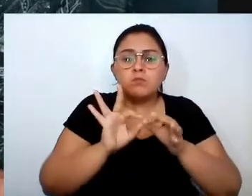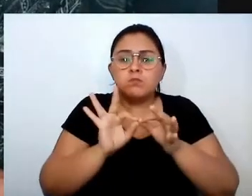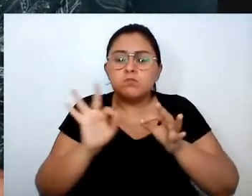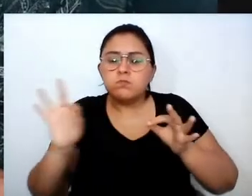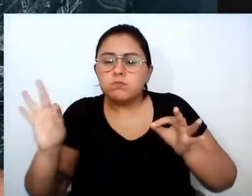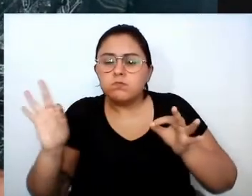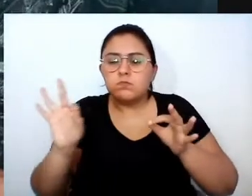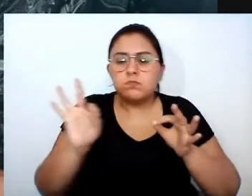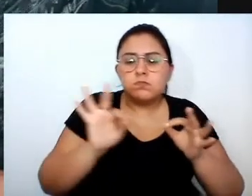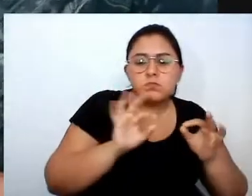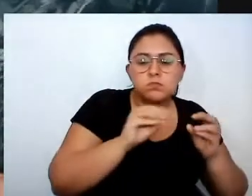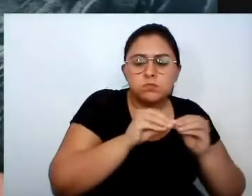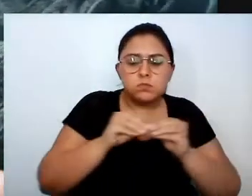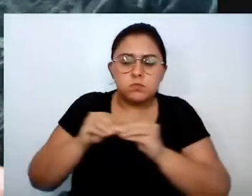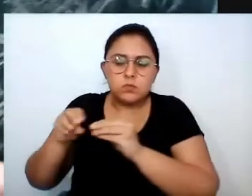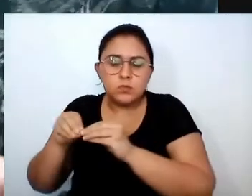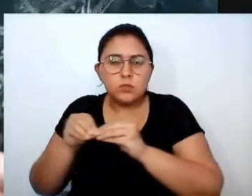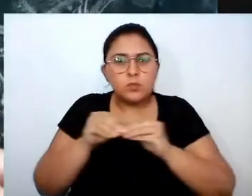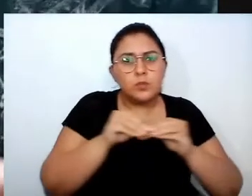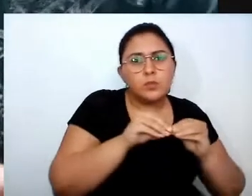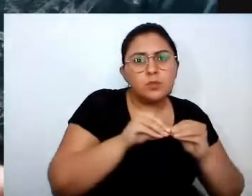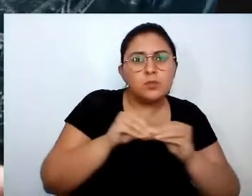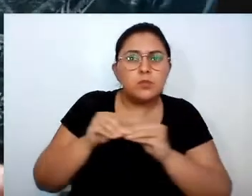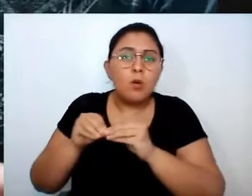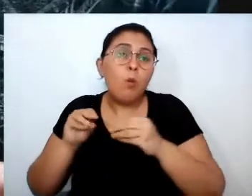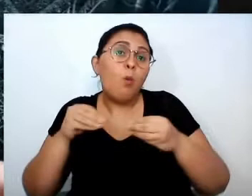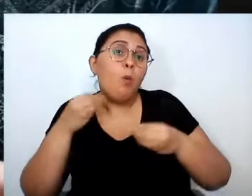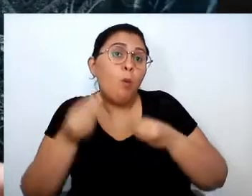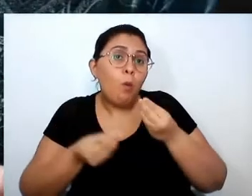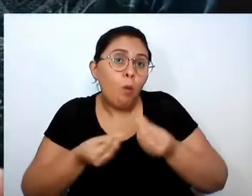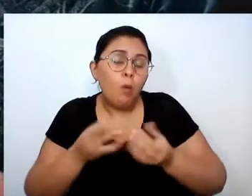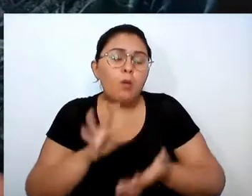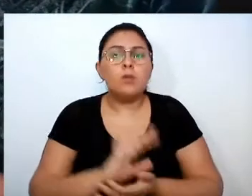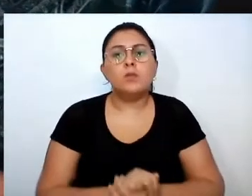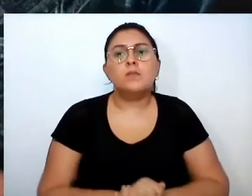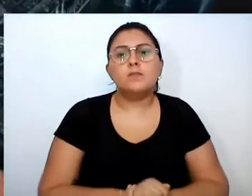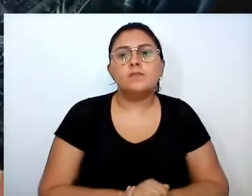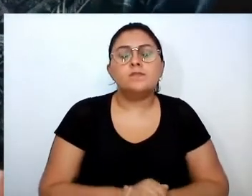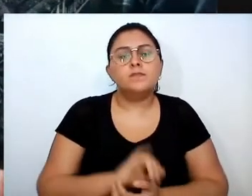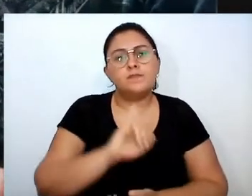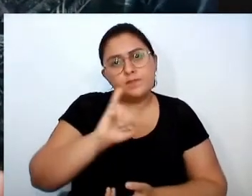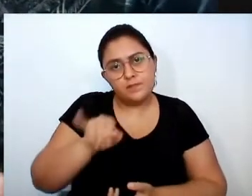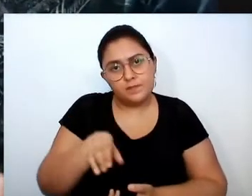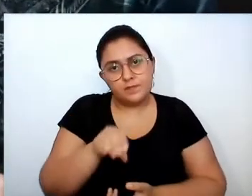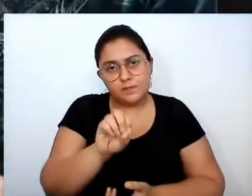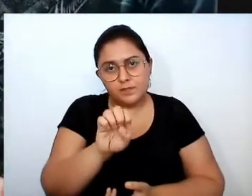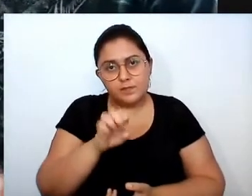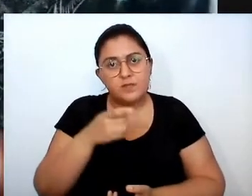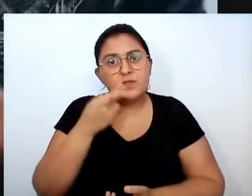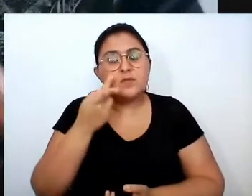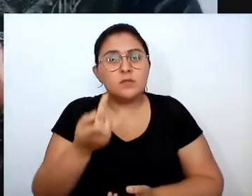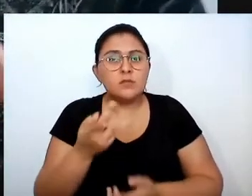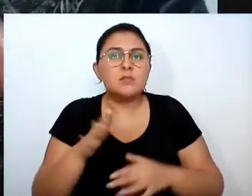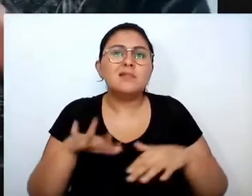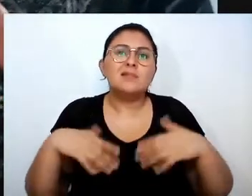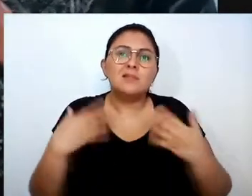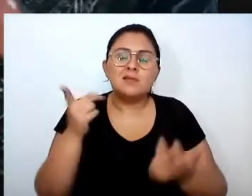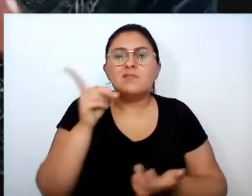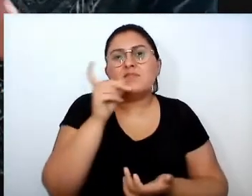você fazia nesse período. Foi bem interessante, né? Quando eu comecei no Esperança Viva, né? Eu